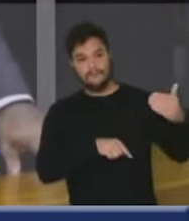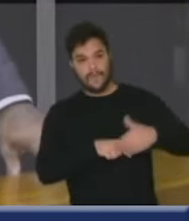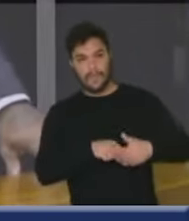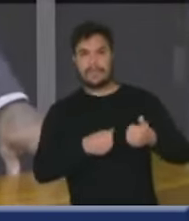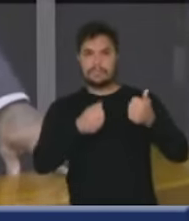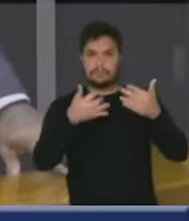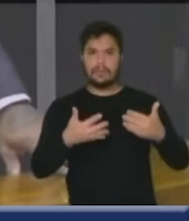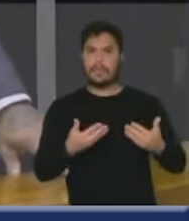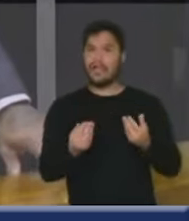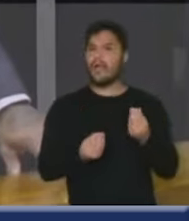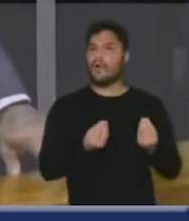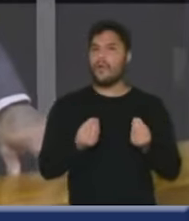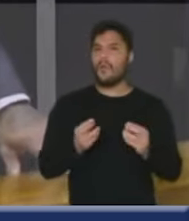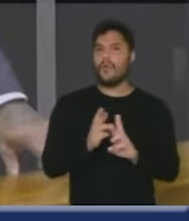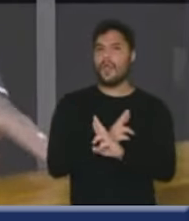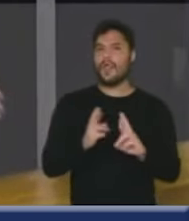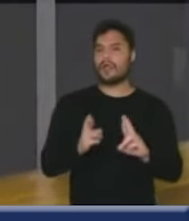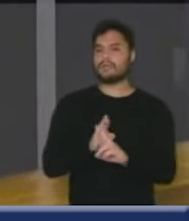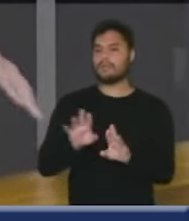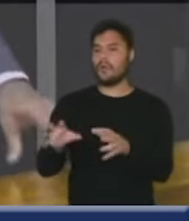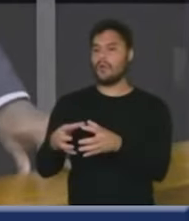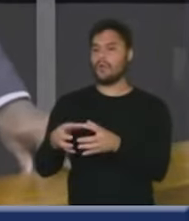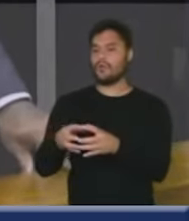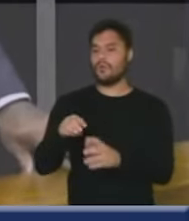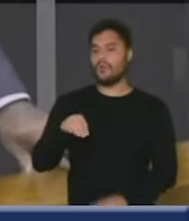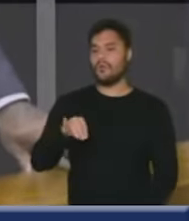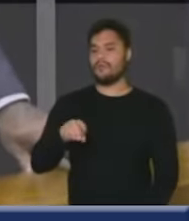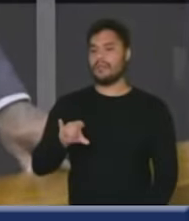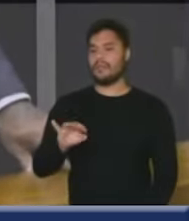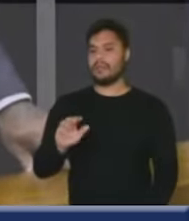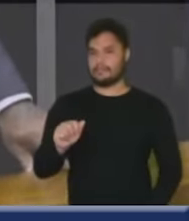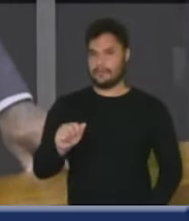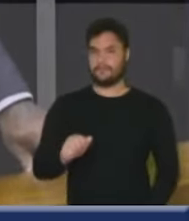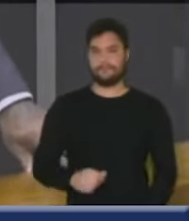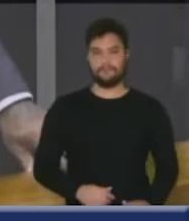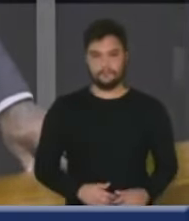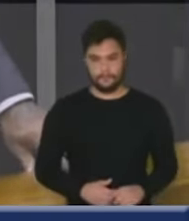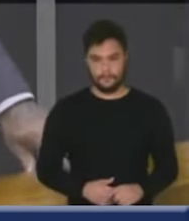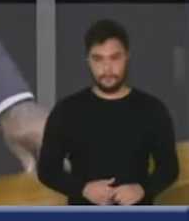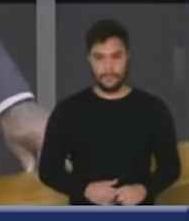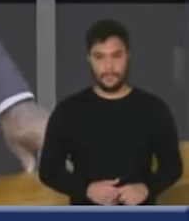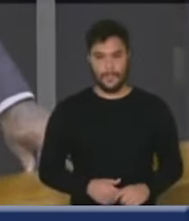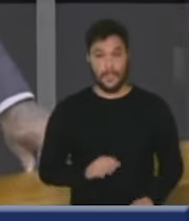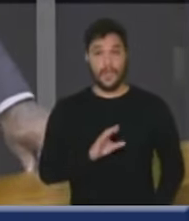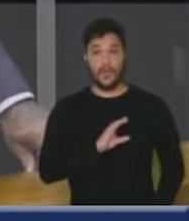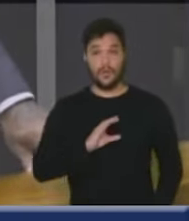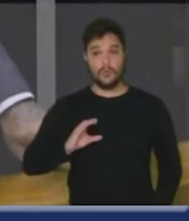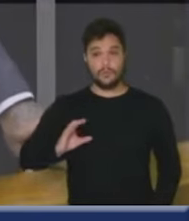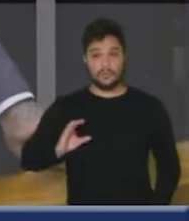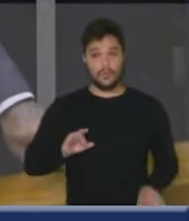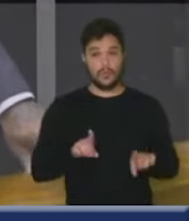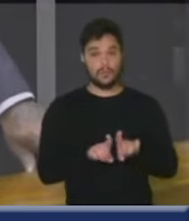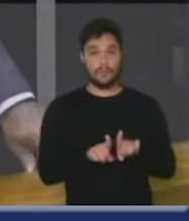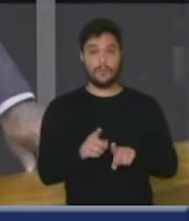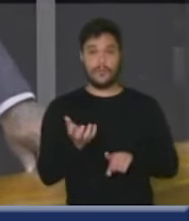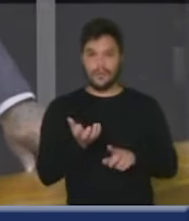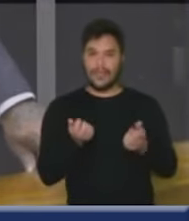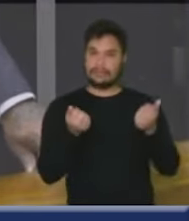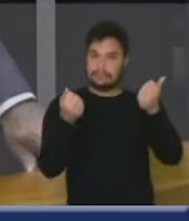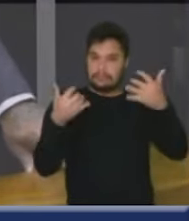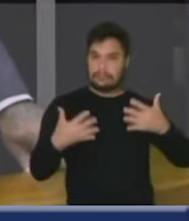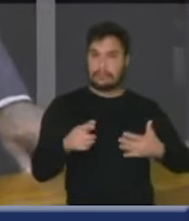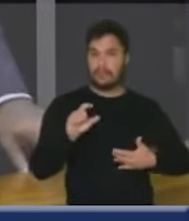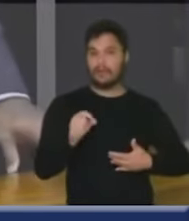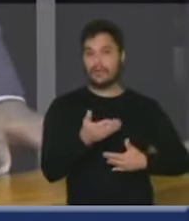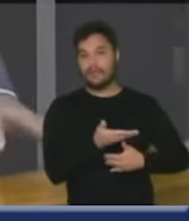com a milícia E falando em comissões eu venho aqui também para fazer um esclarecimento a população